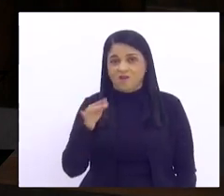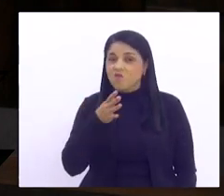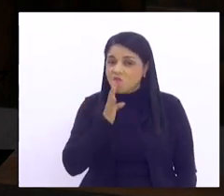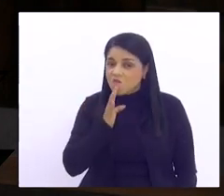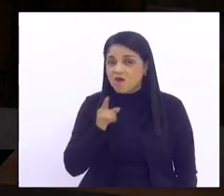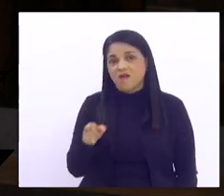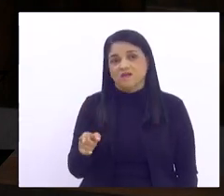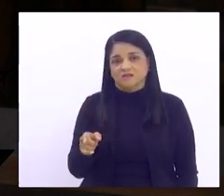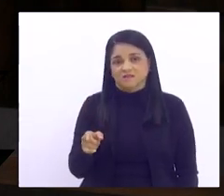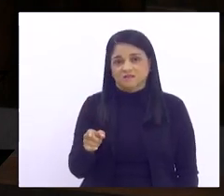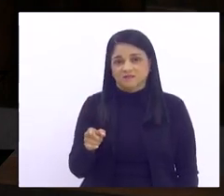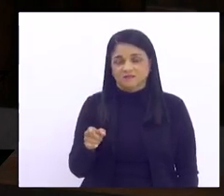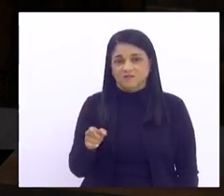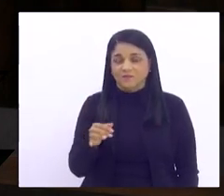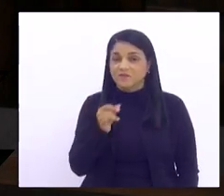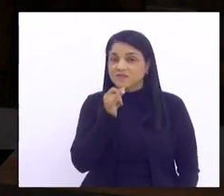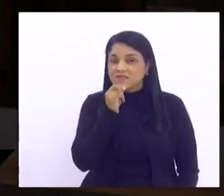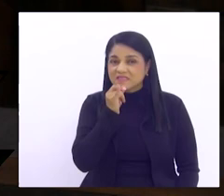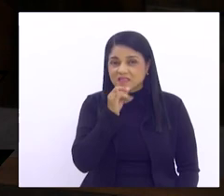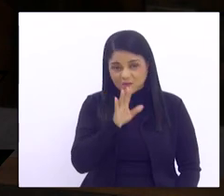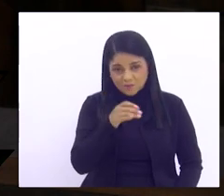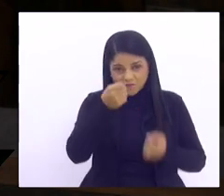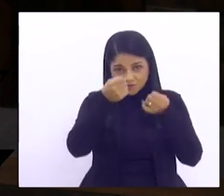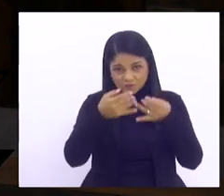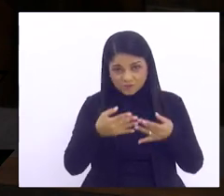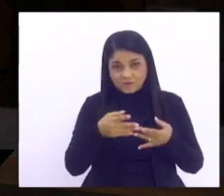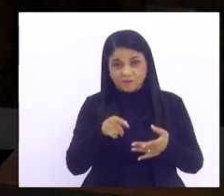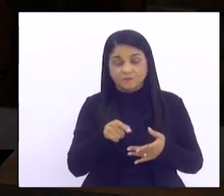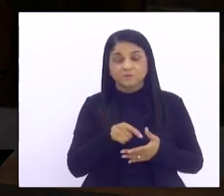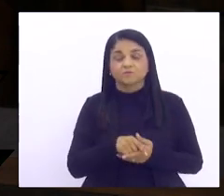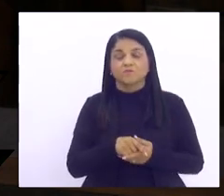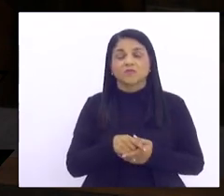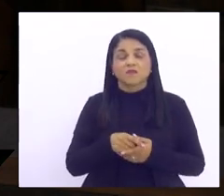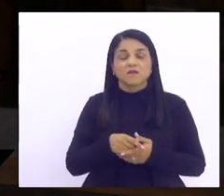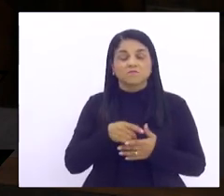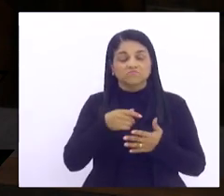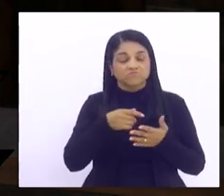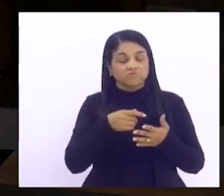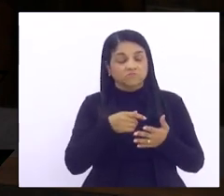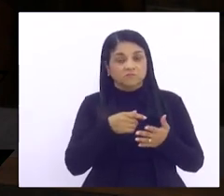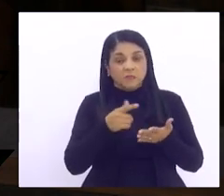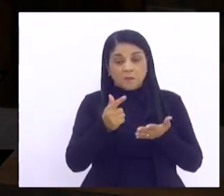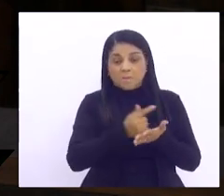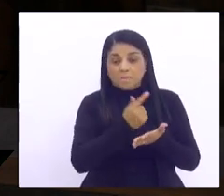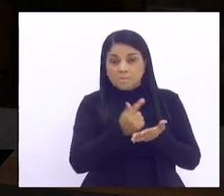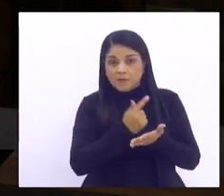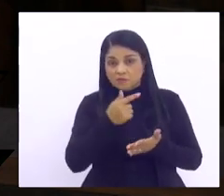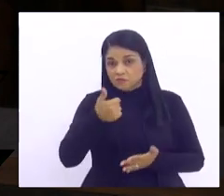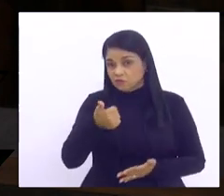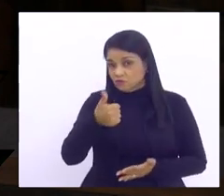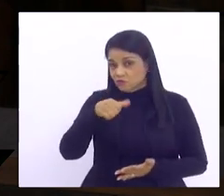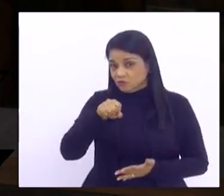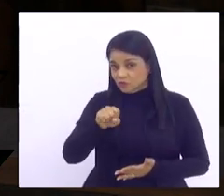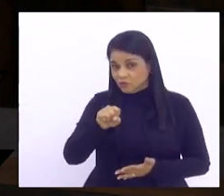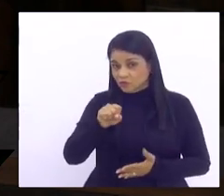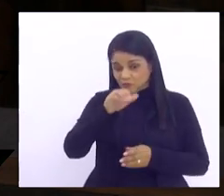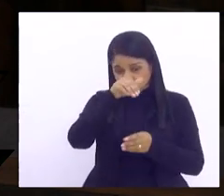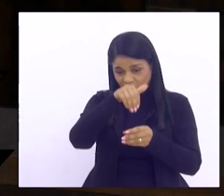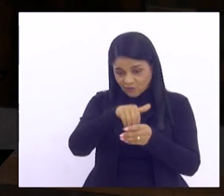Então, só a título de exemplo aqui, ela diz aqui na página 18 do voto, da